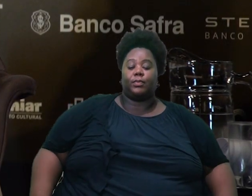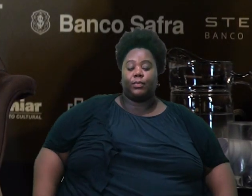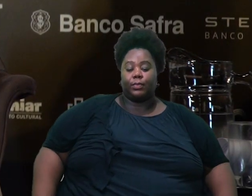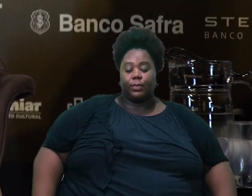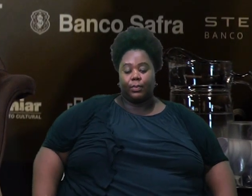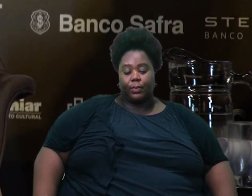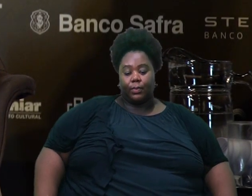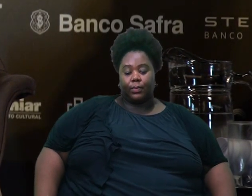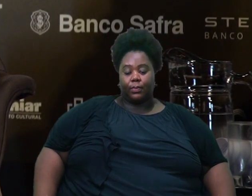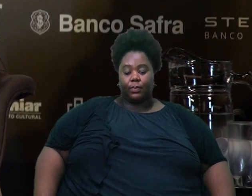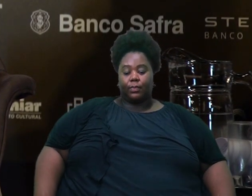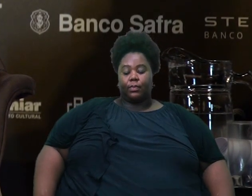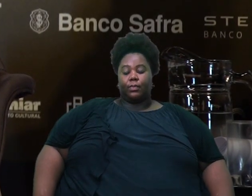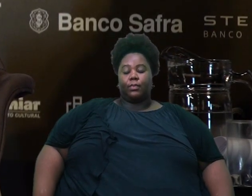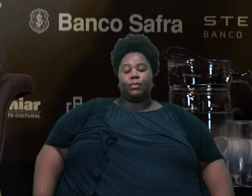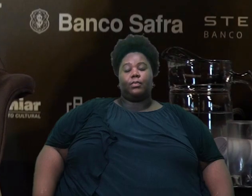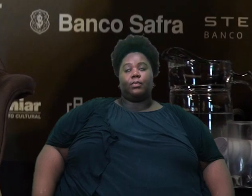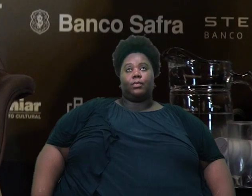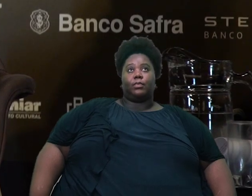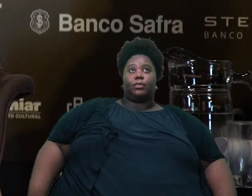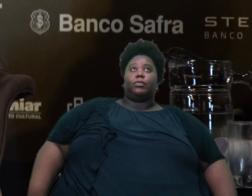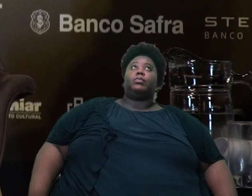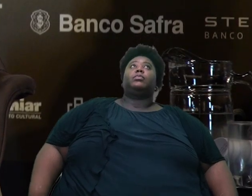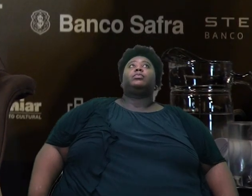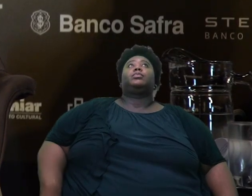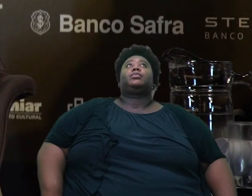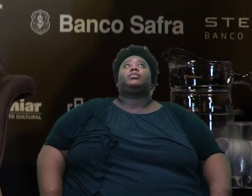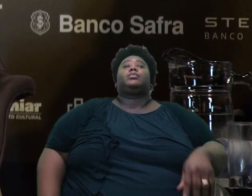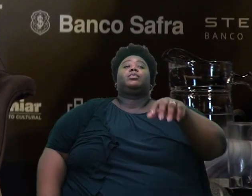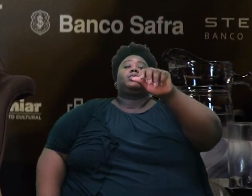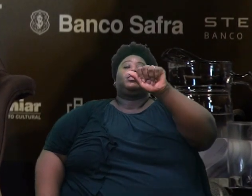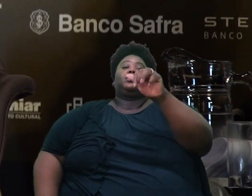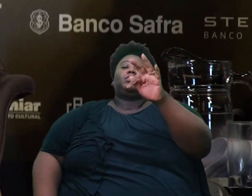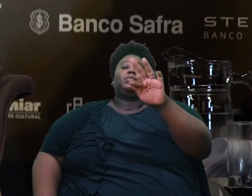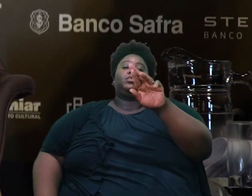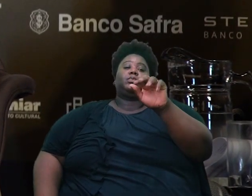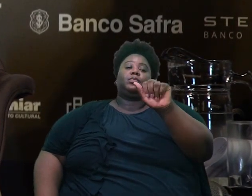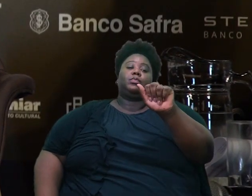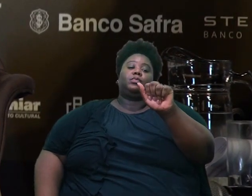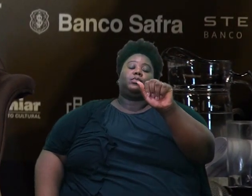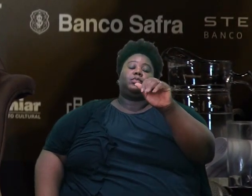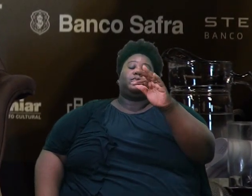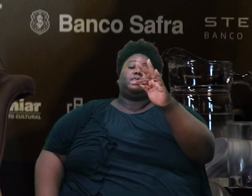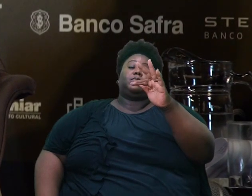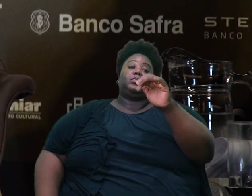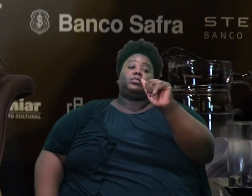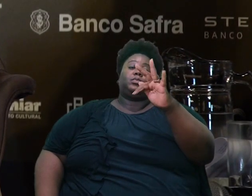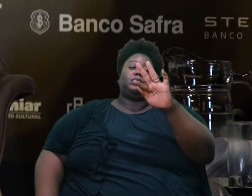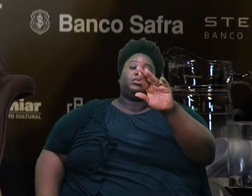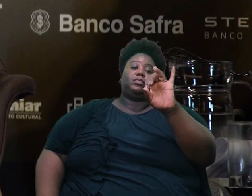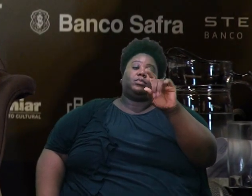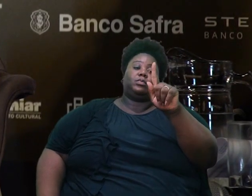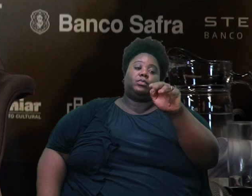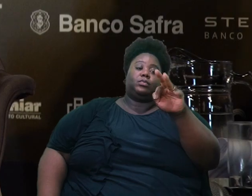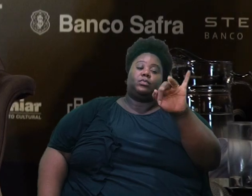Afrografias vem desse pedido do João, e para escrever, eu